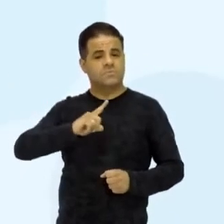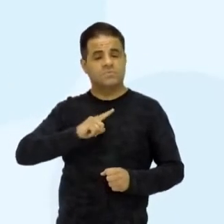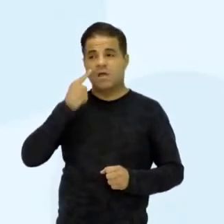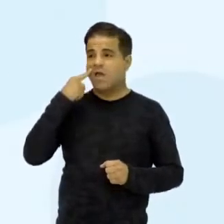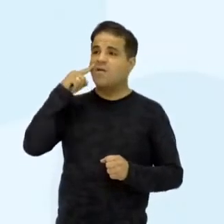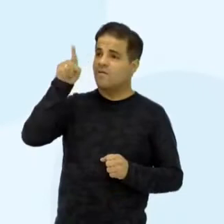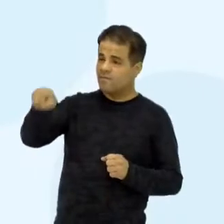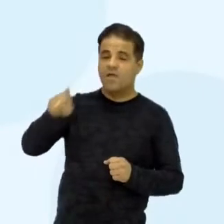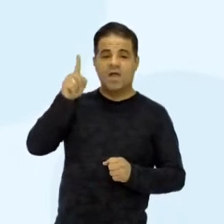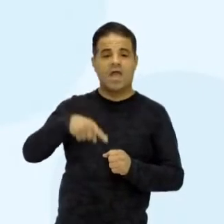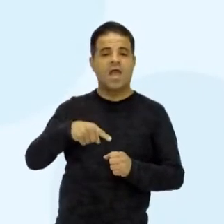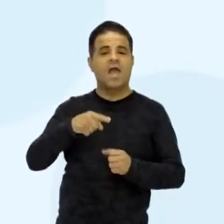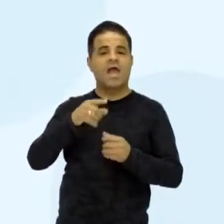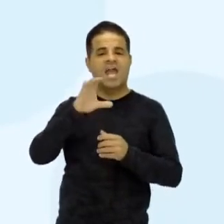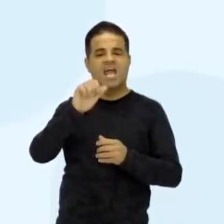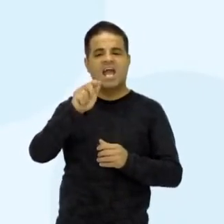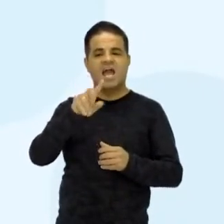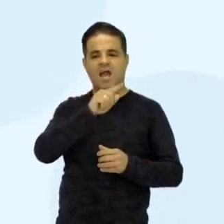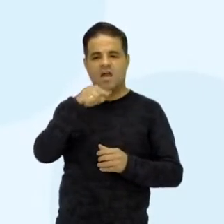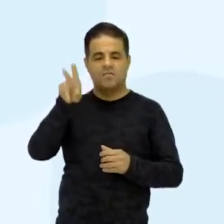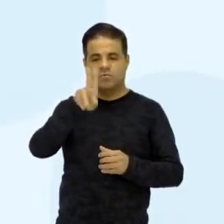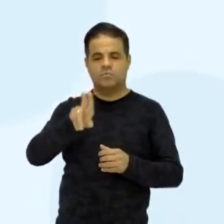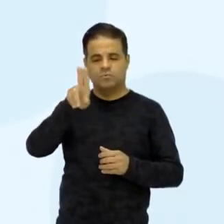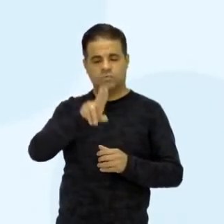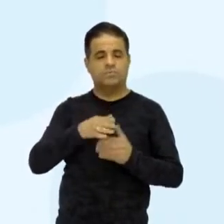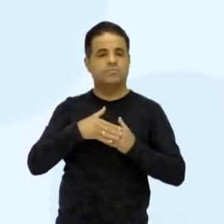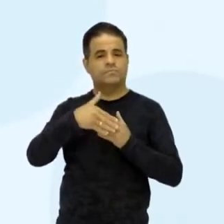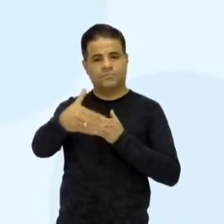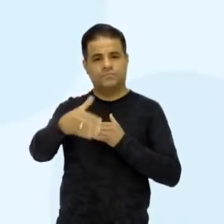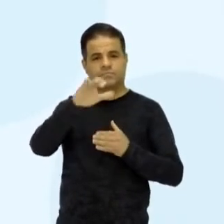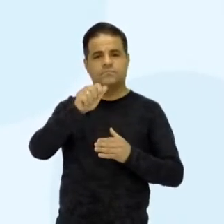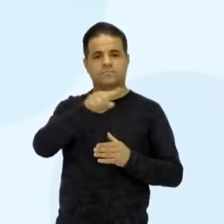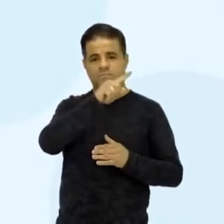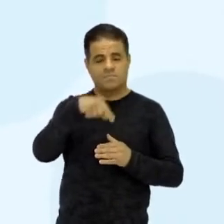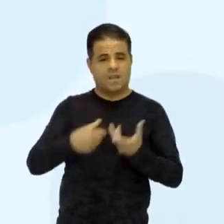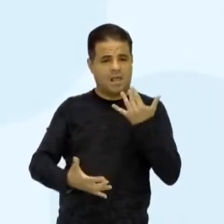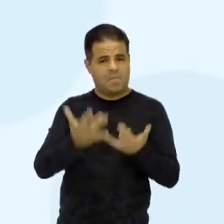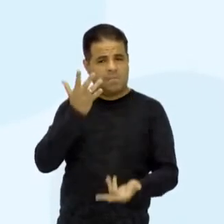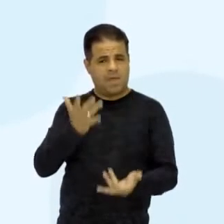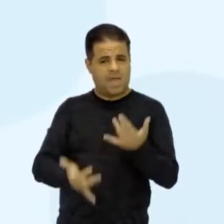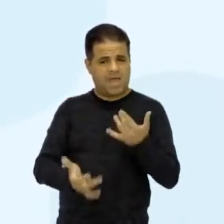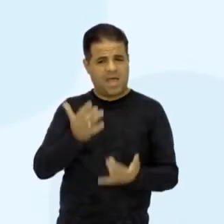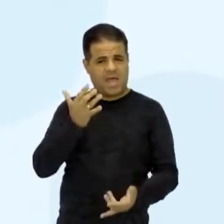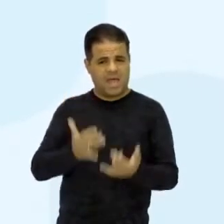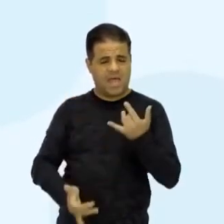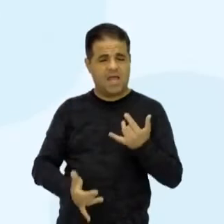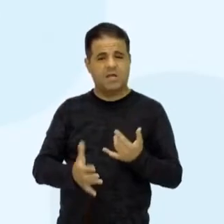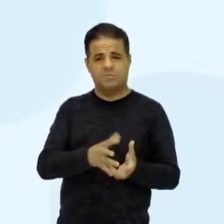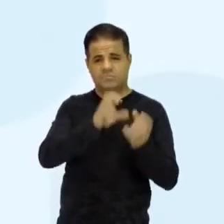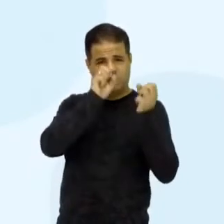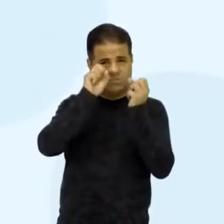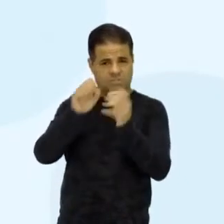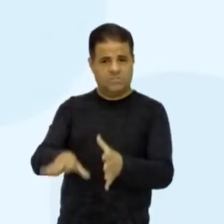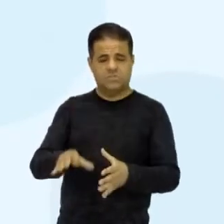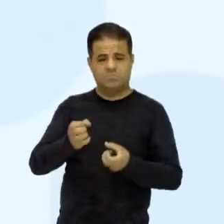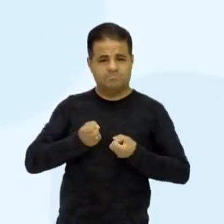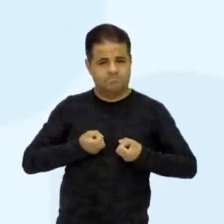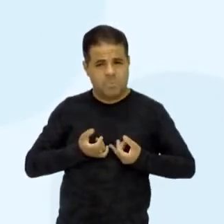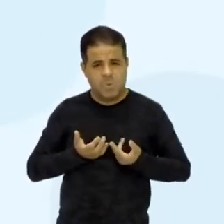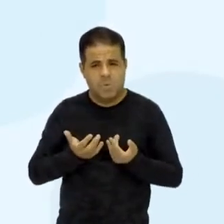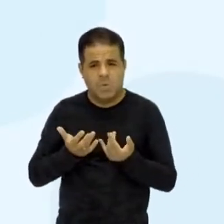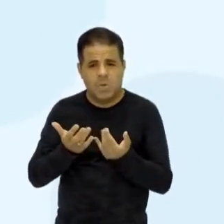à direita ali é o carvão. A gente usou carvão, o carvão queimado, né, lançou